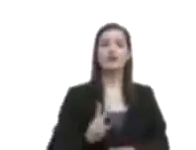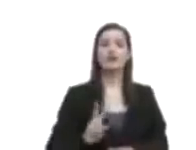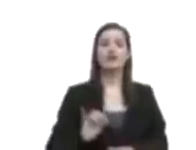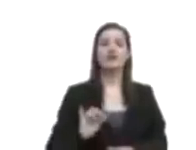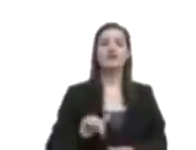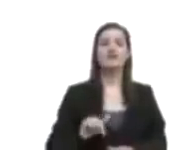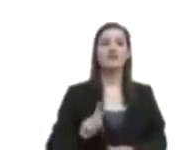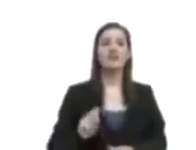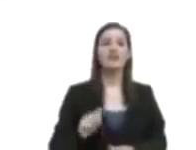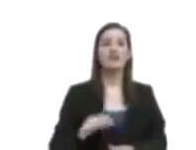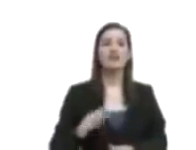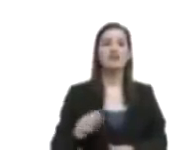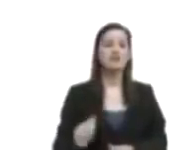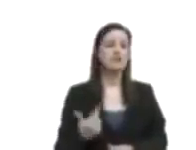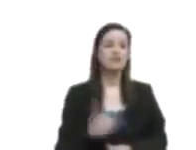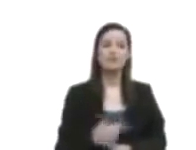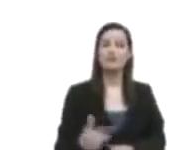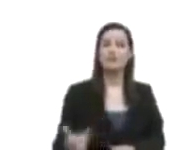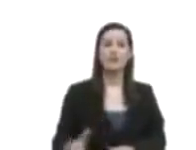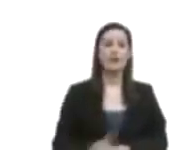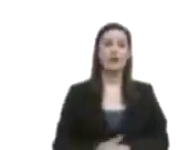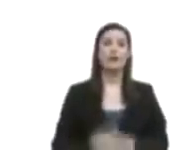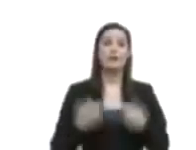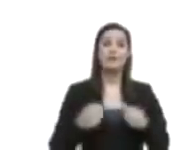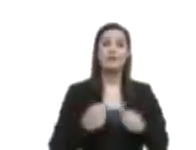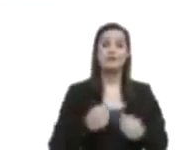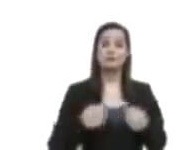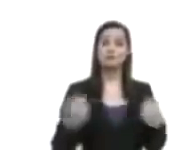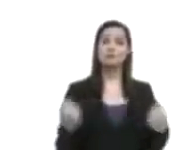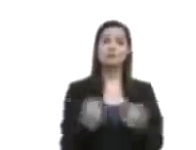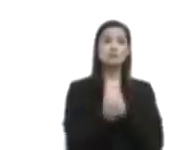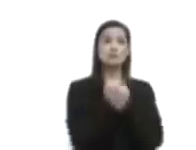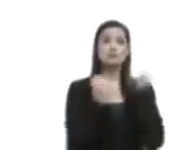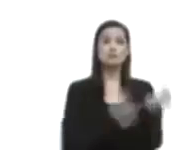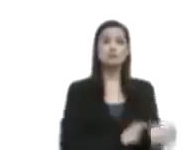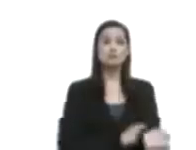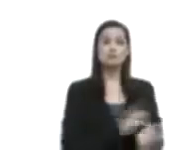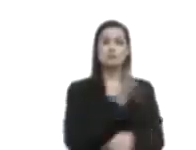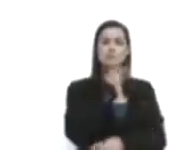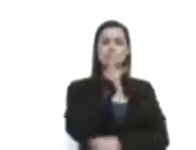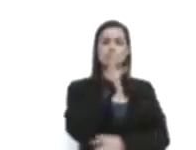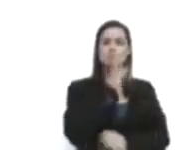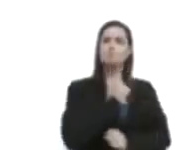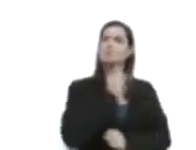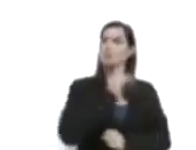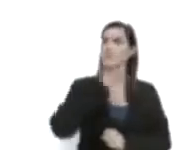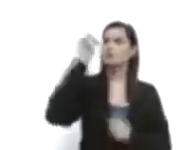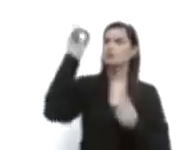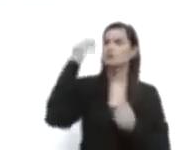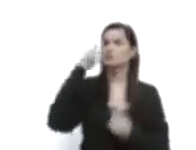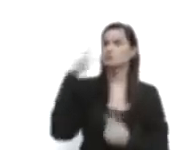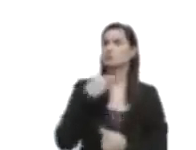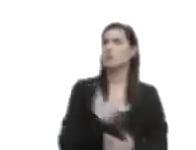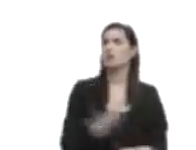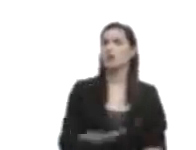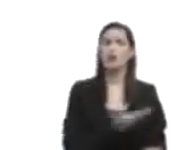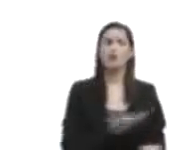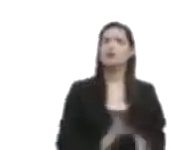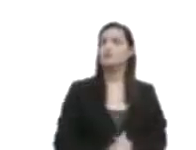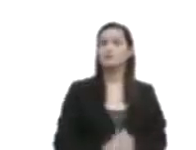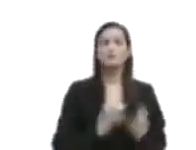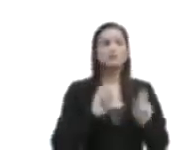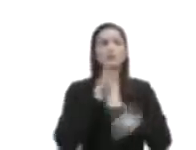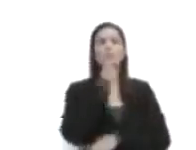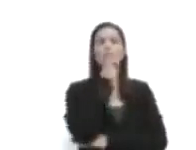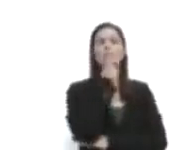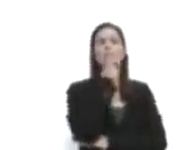mesmo, amados, mas dai lugar à ira, porque está escrito, a mim pertence a vingança, e eu retribuirei. O pacificador não